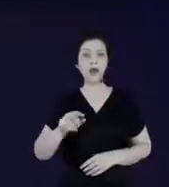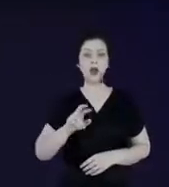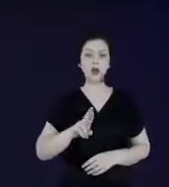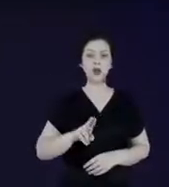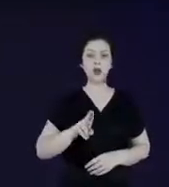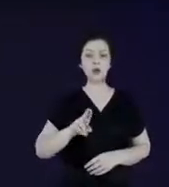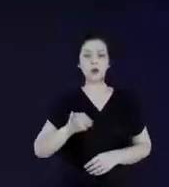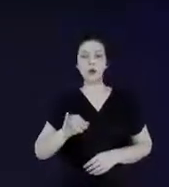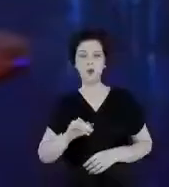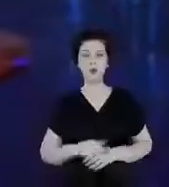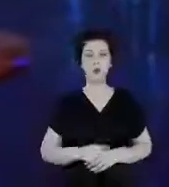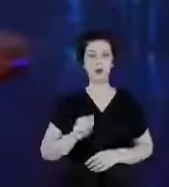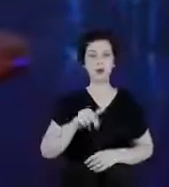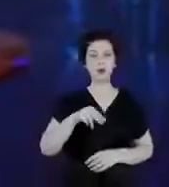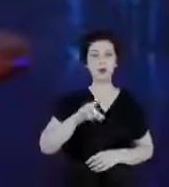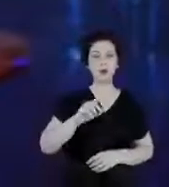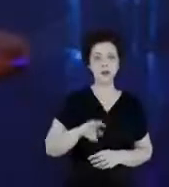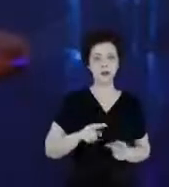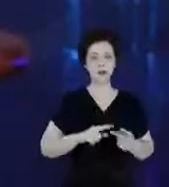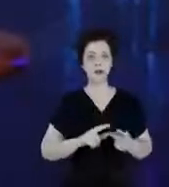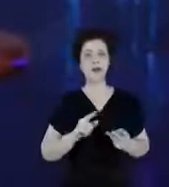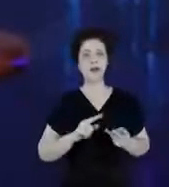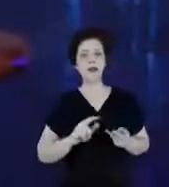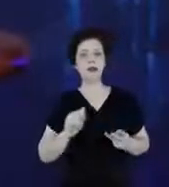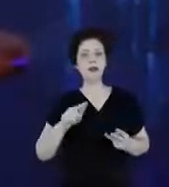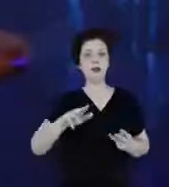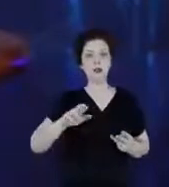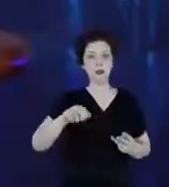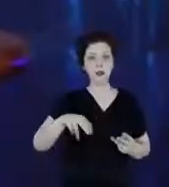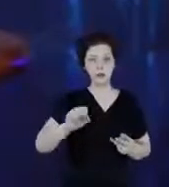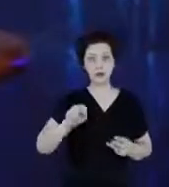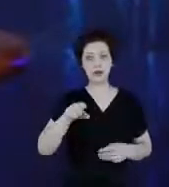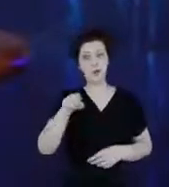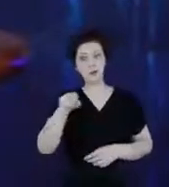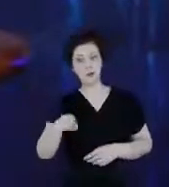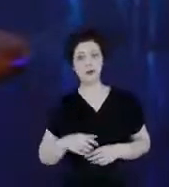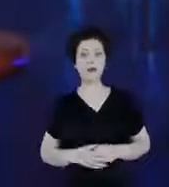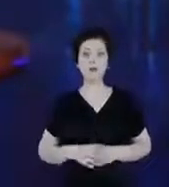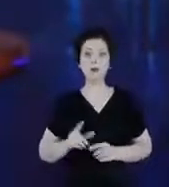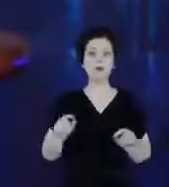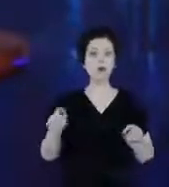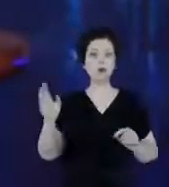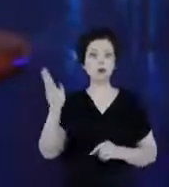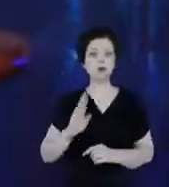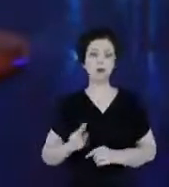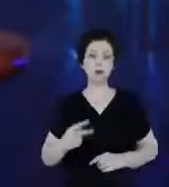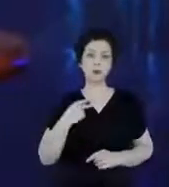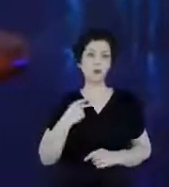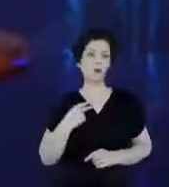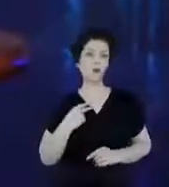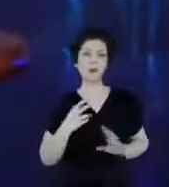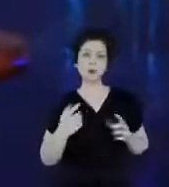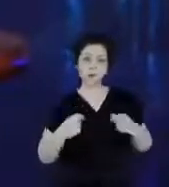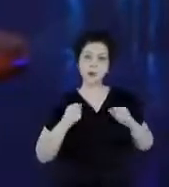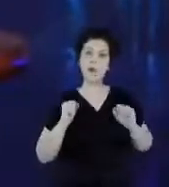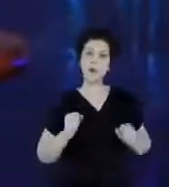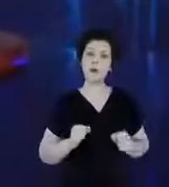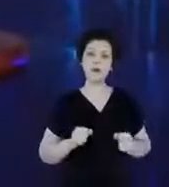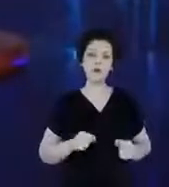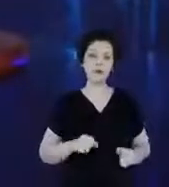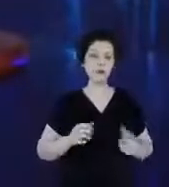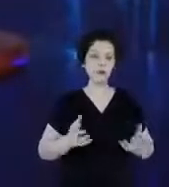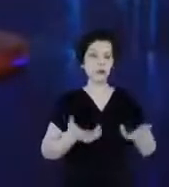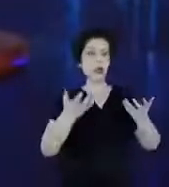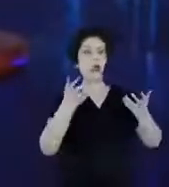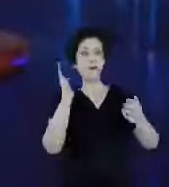André, a Agnes e você, Bestela, é que o Brasil pode se diferenciar do mundo. A gente pode transformar